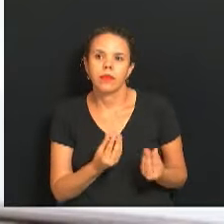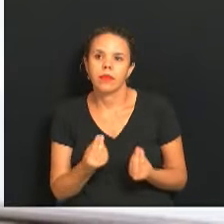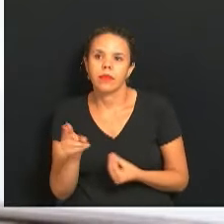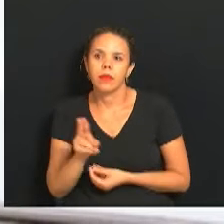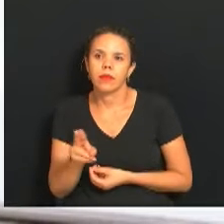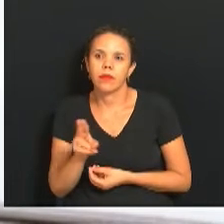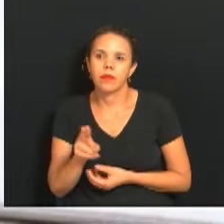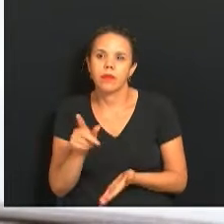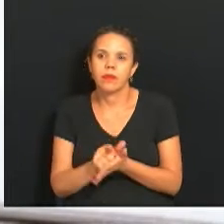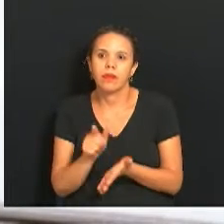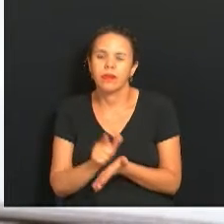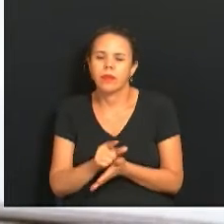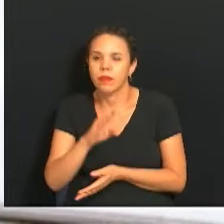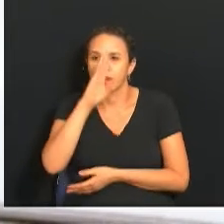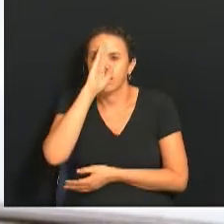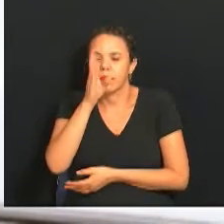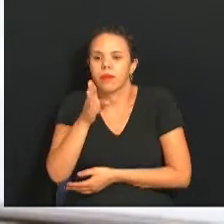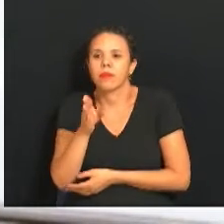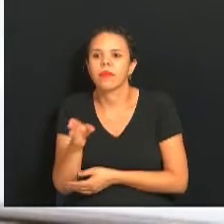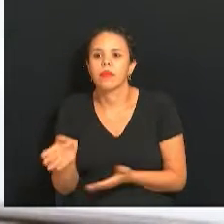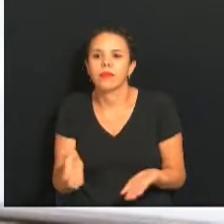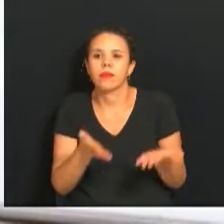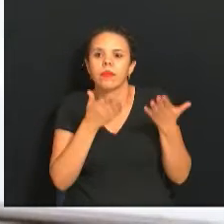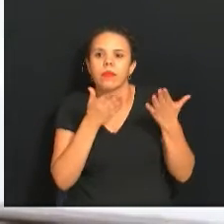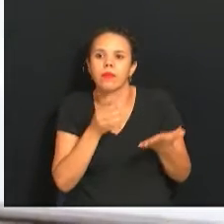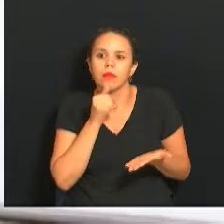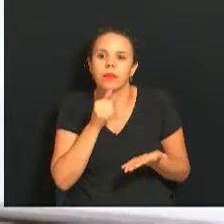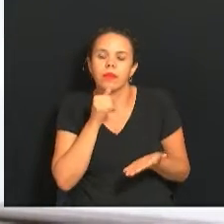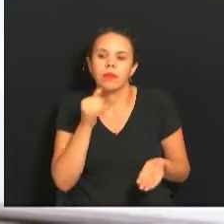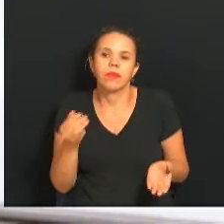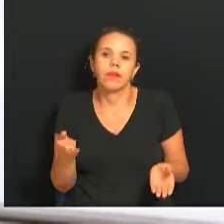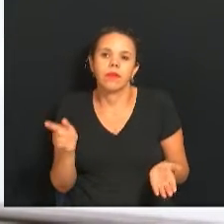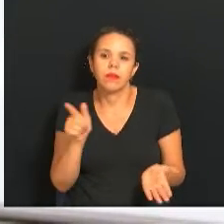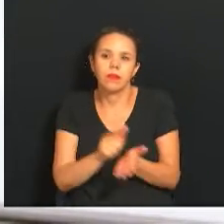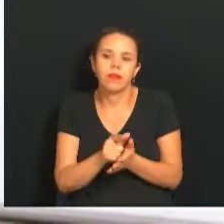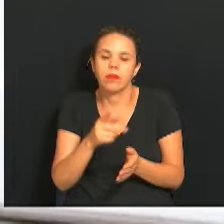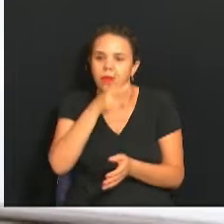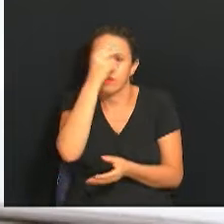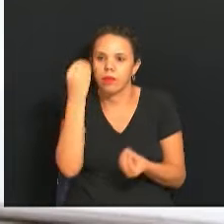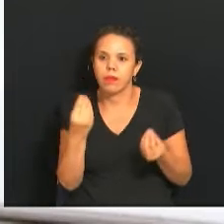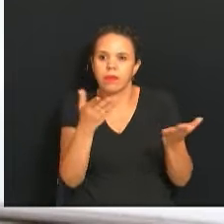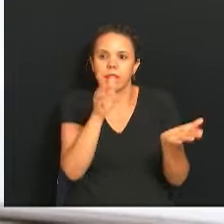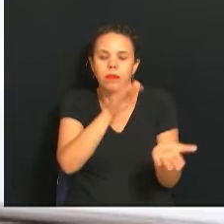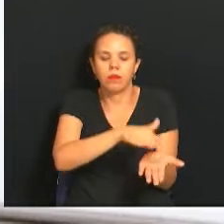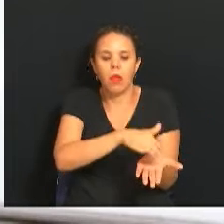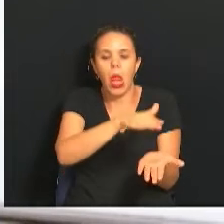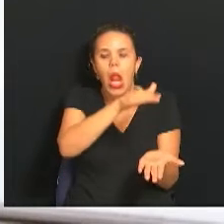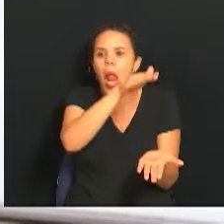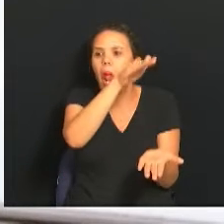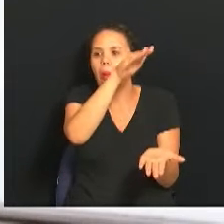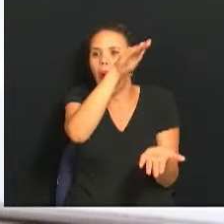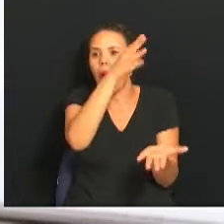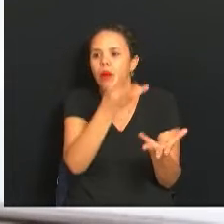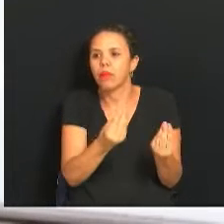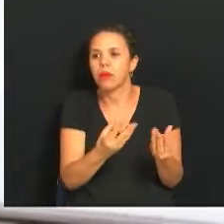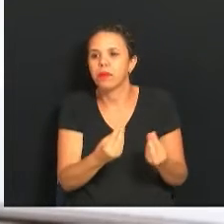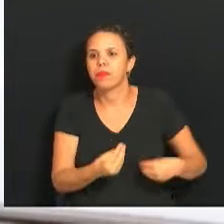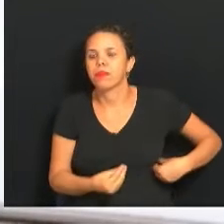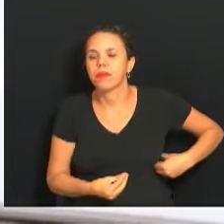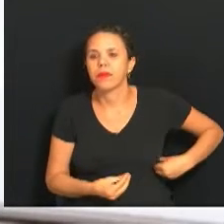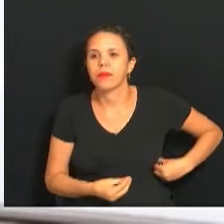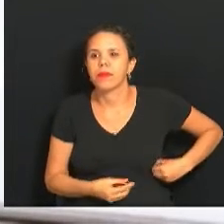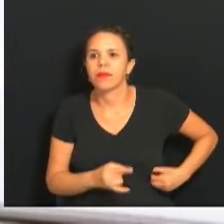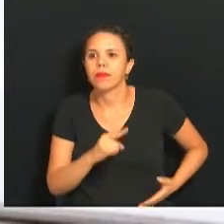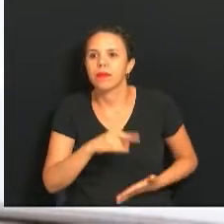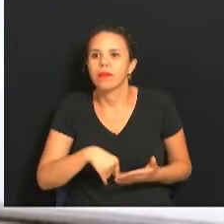do papel, principalmente quando é levado os processos para a prefeitura, que vão todas as pastas, com todo aquele ofícios que são